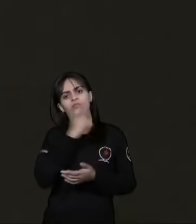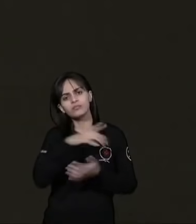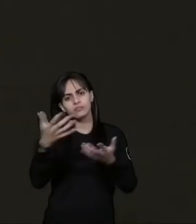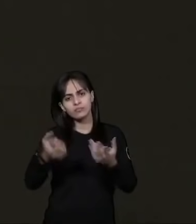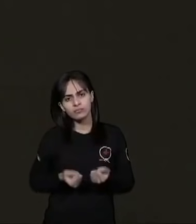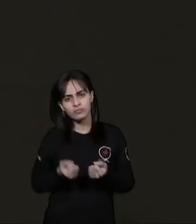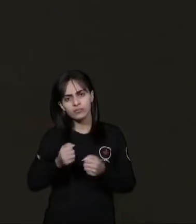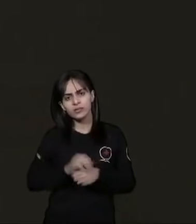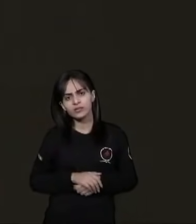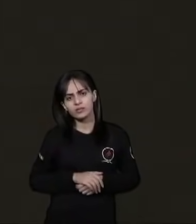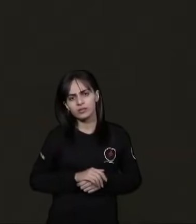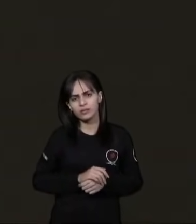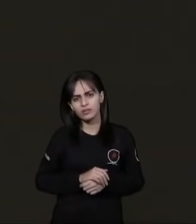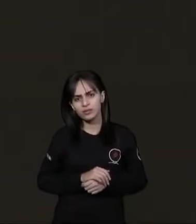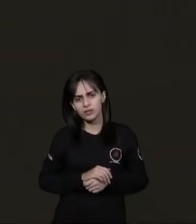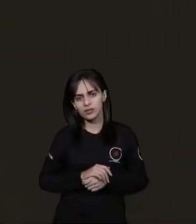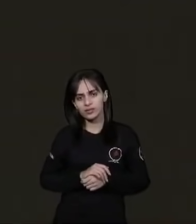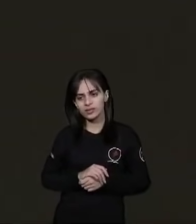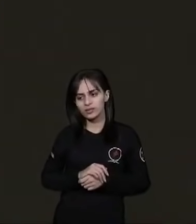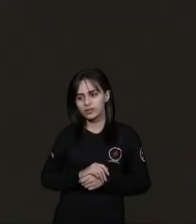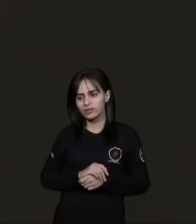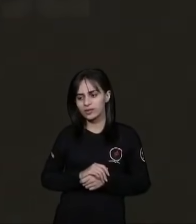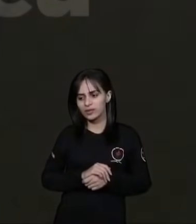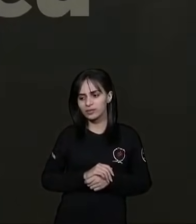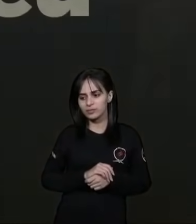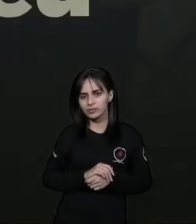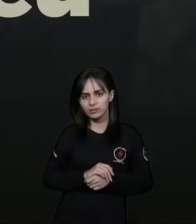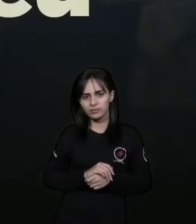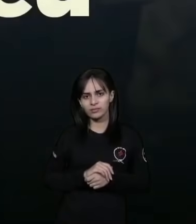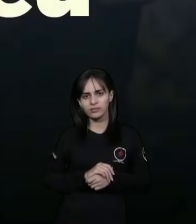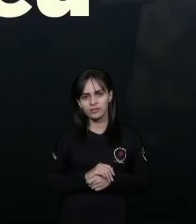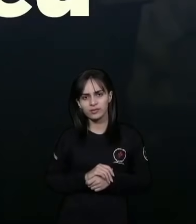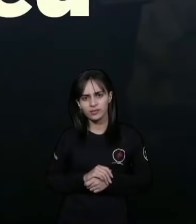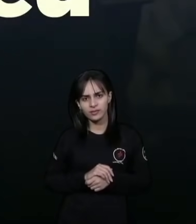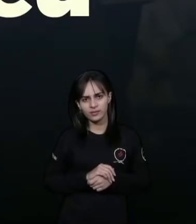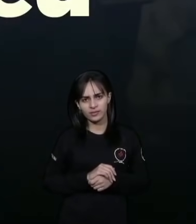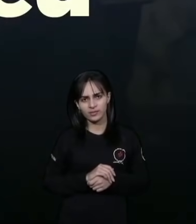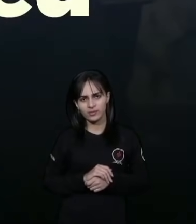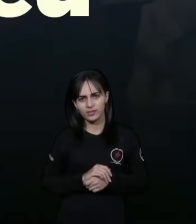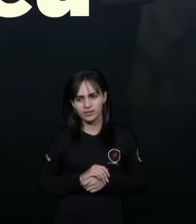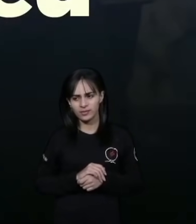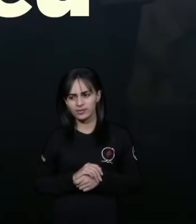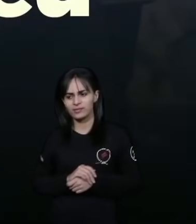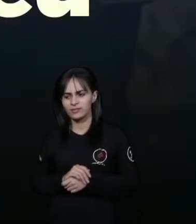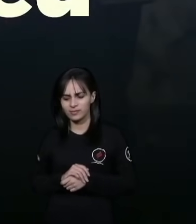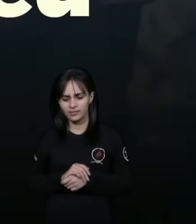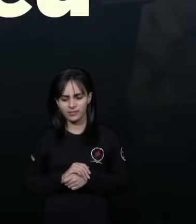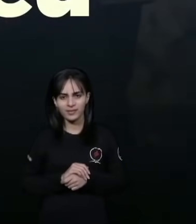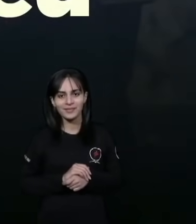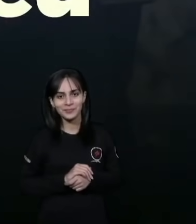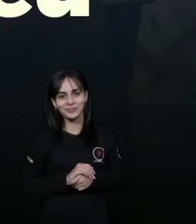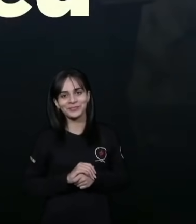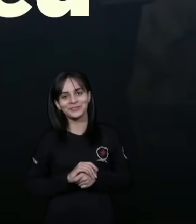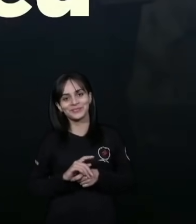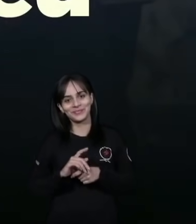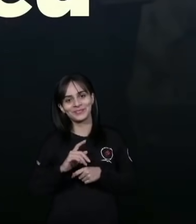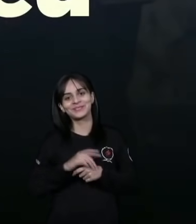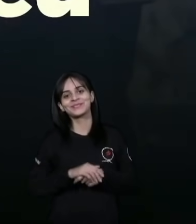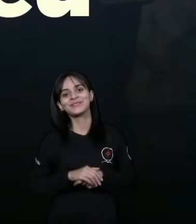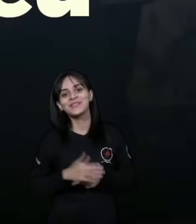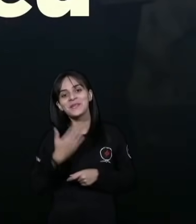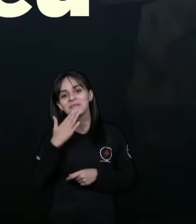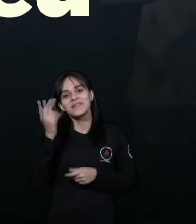receba a Deus que Deus estabelece ele não